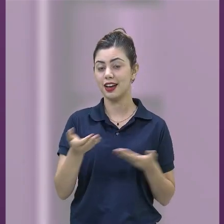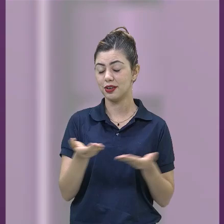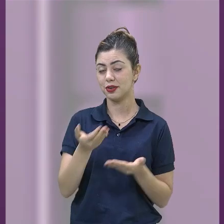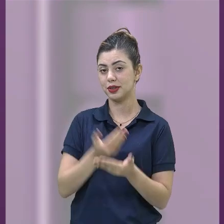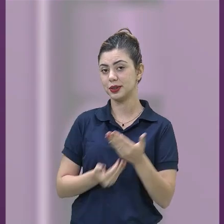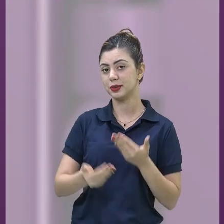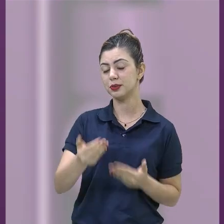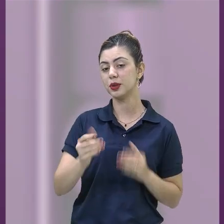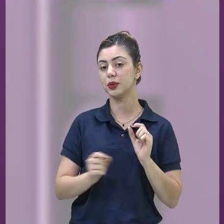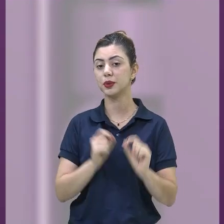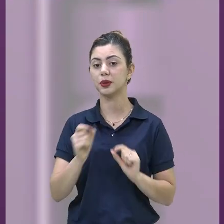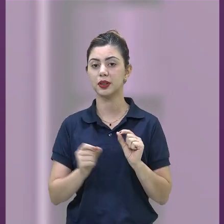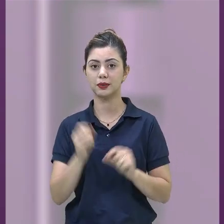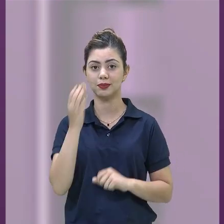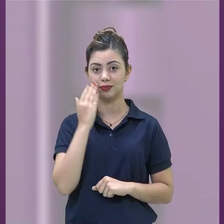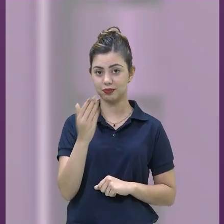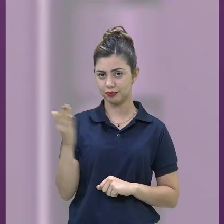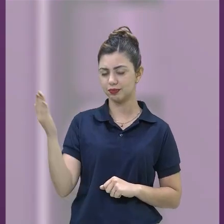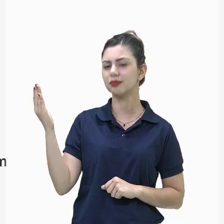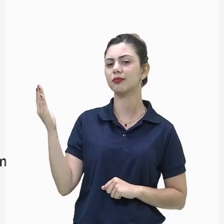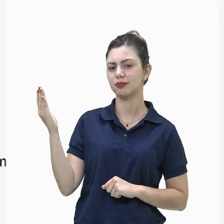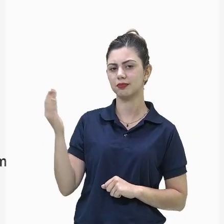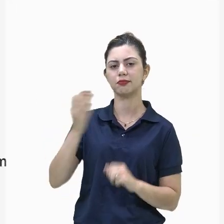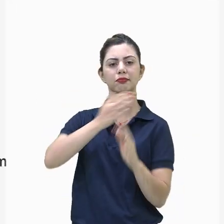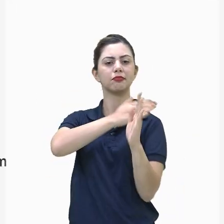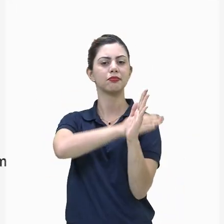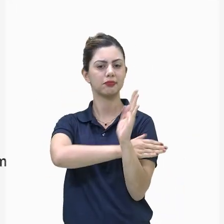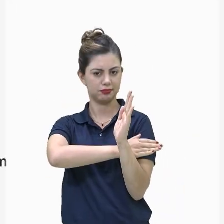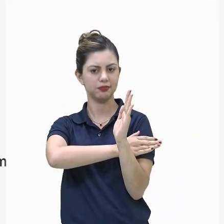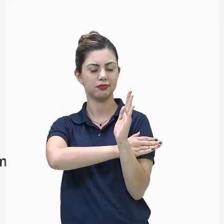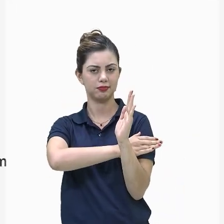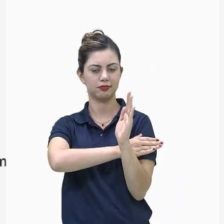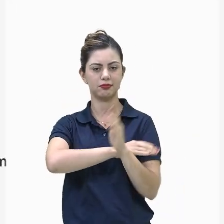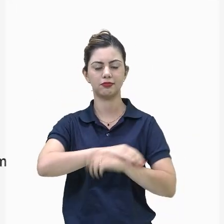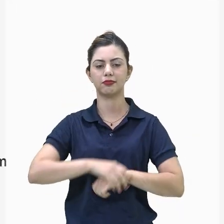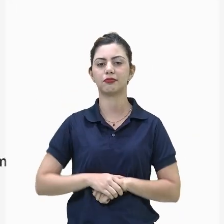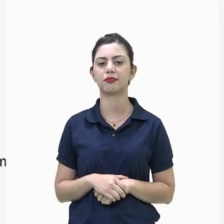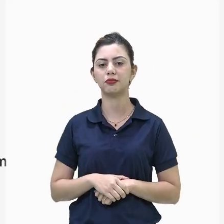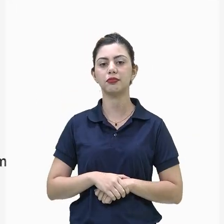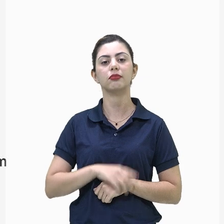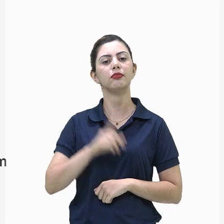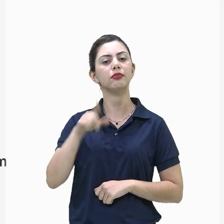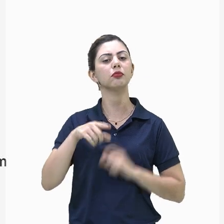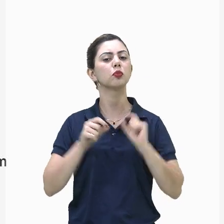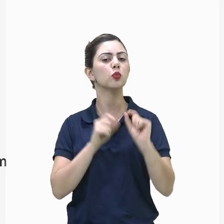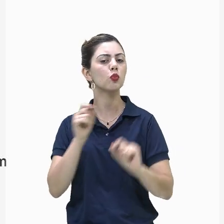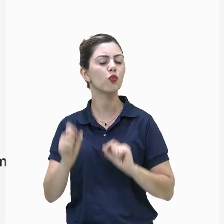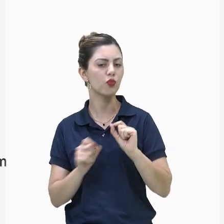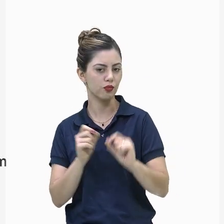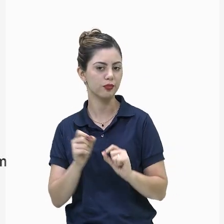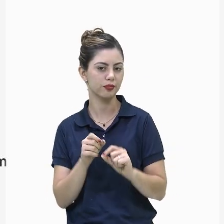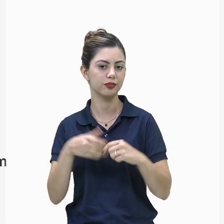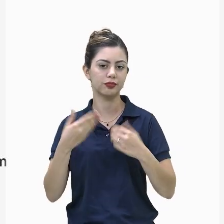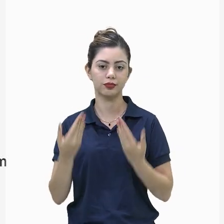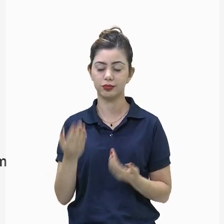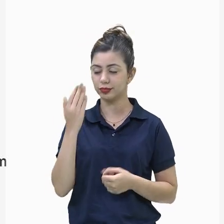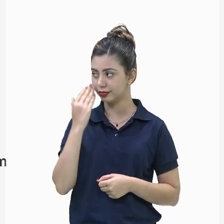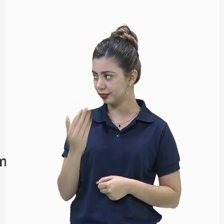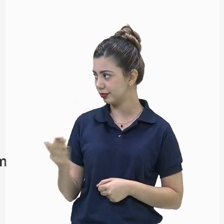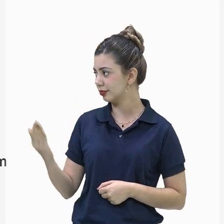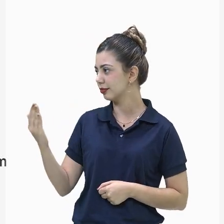com o plano cartesiano. O plano cartesiano, que é o que faz aí,